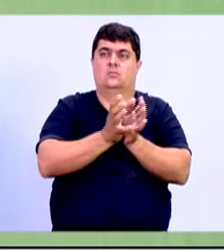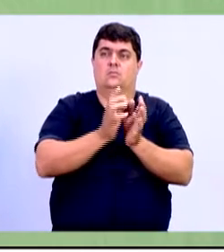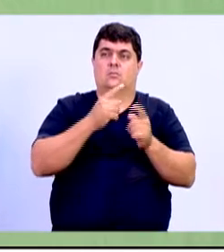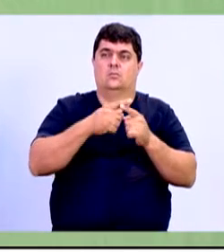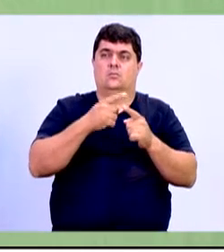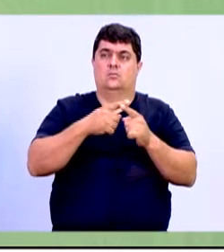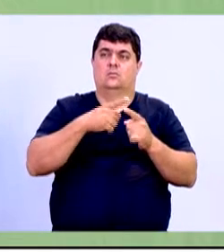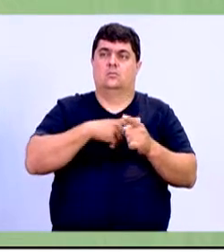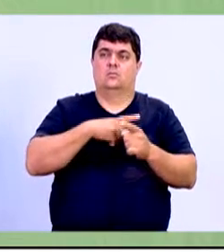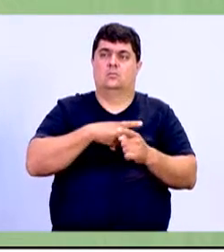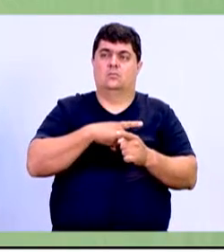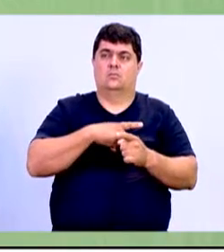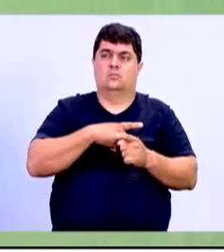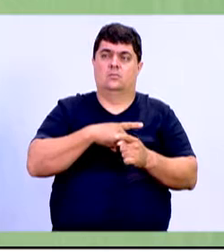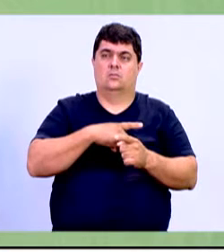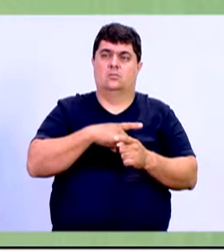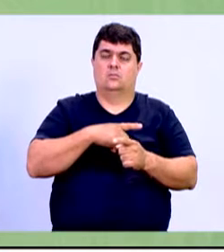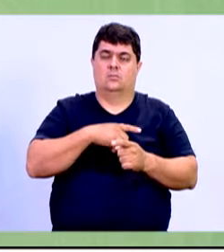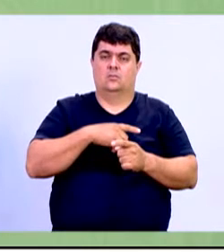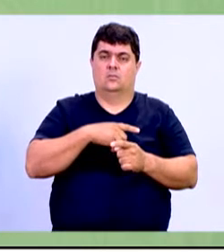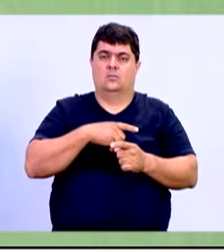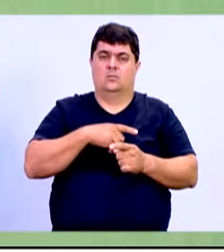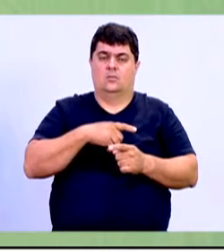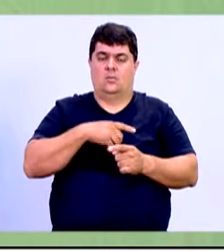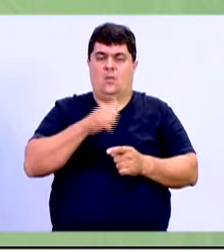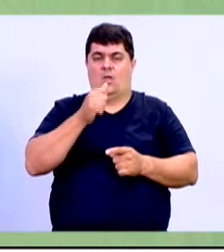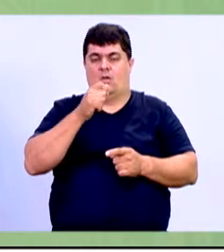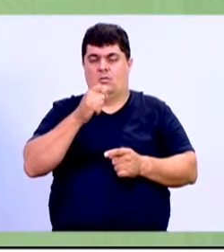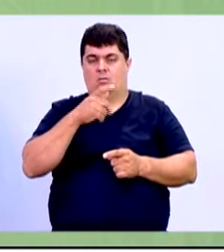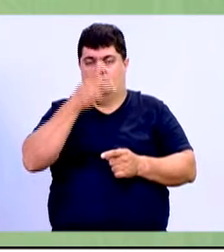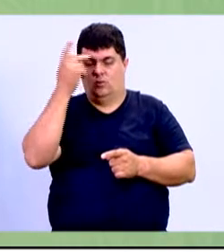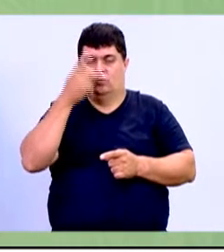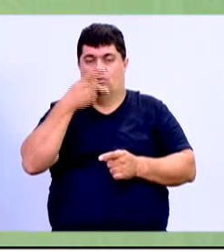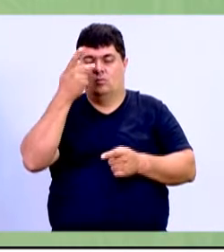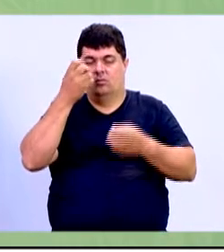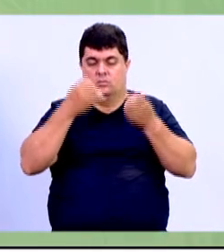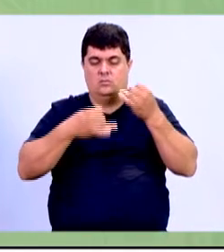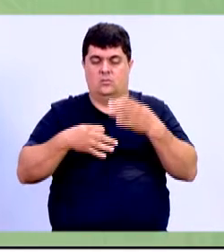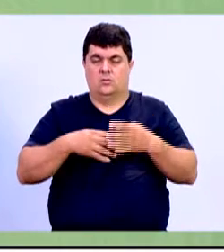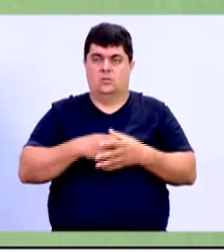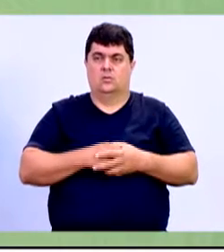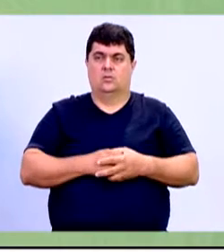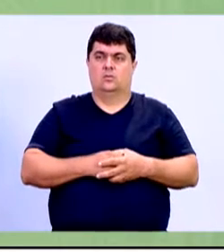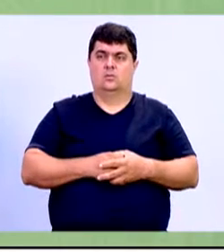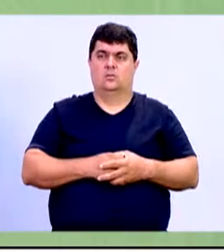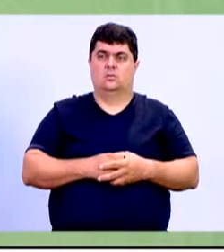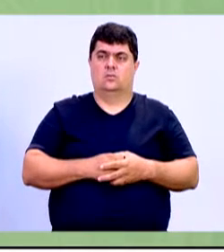temos o seguinte, por definição de um autor que agora não lembro o nome, ele diz o seguinte,